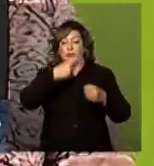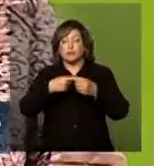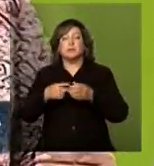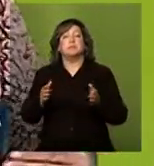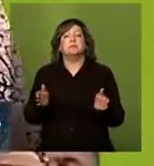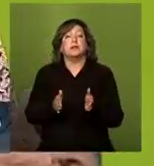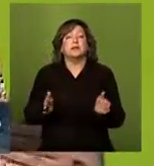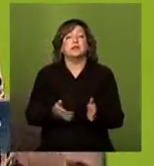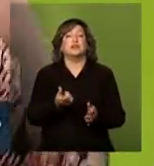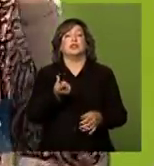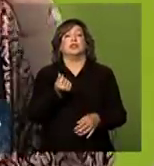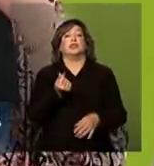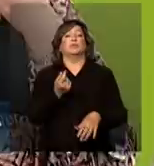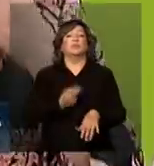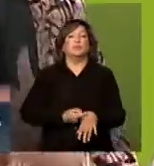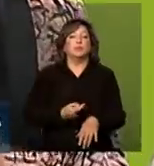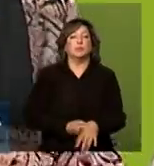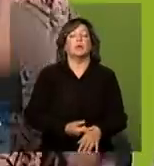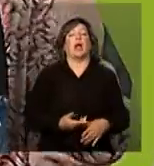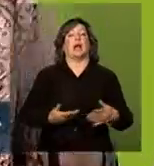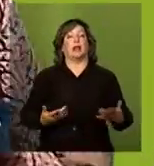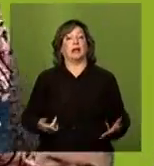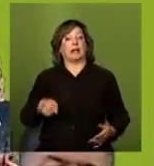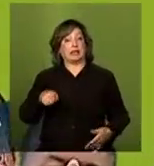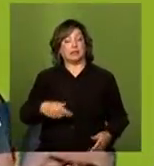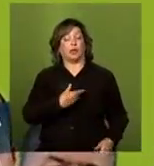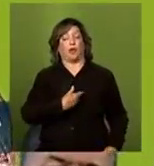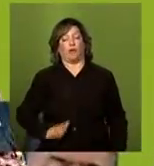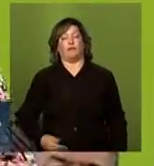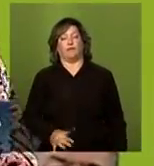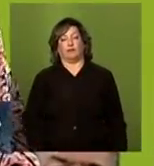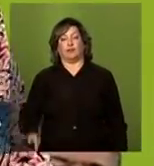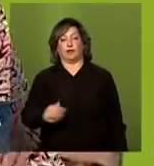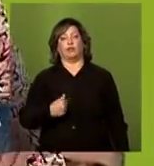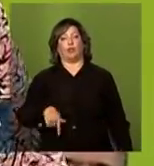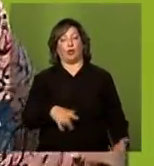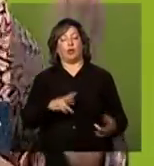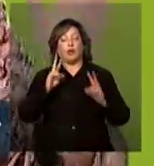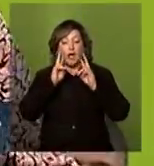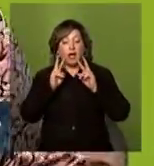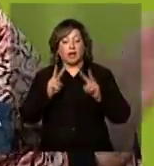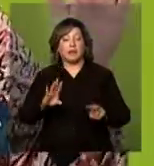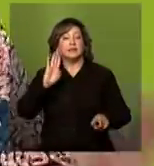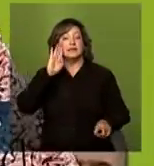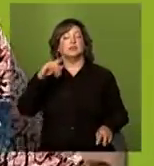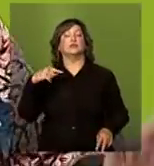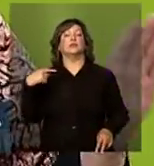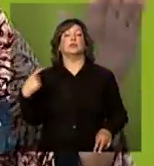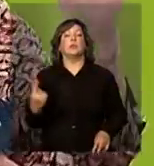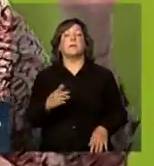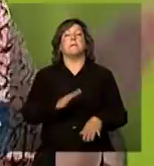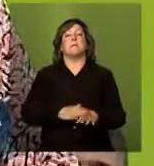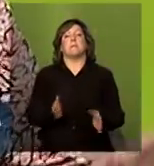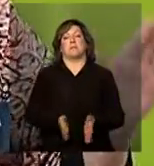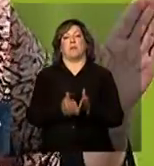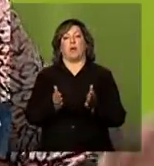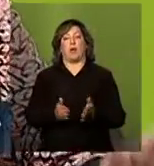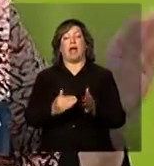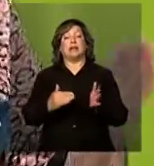menores e essa é uma característica do governo nós olhamos para os municípios